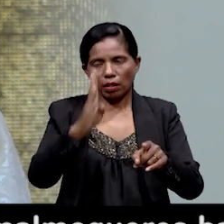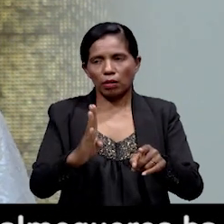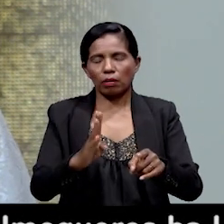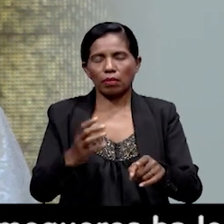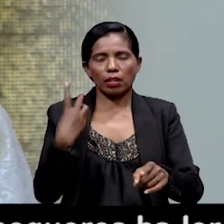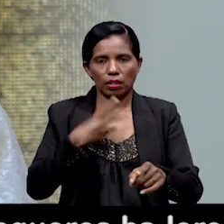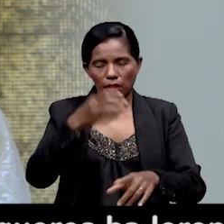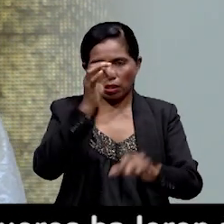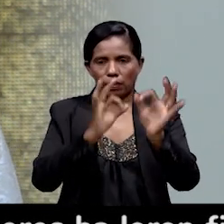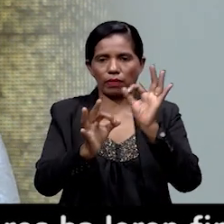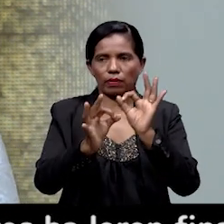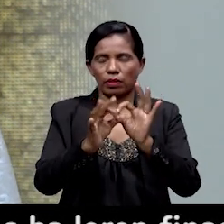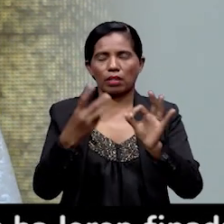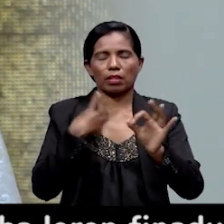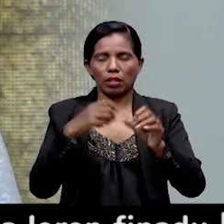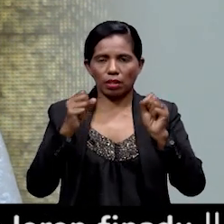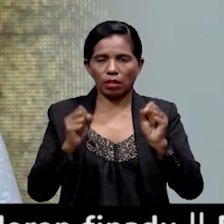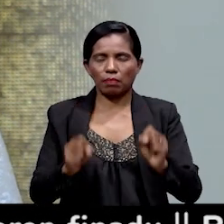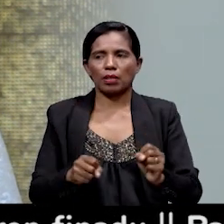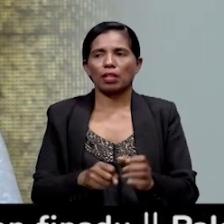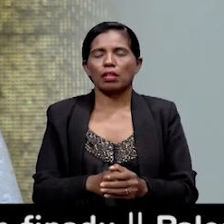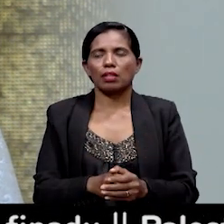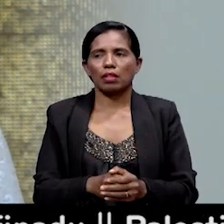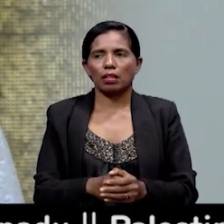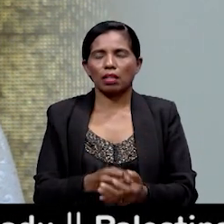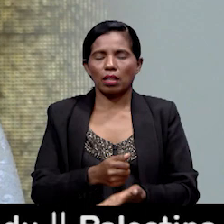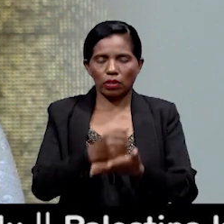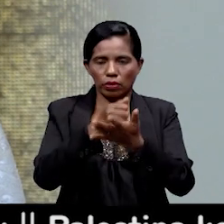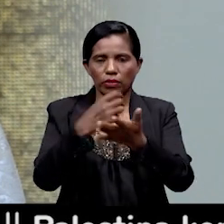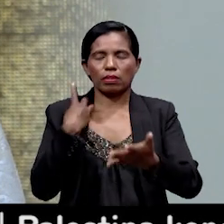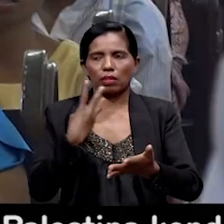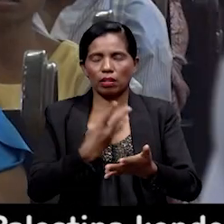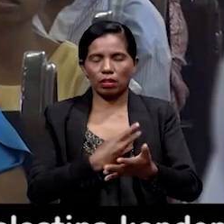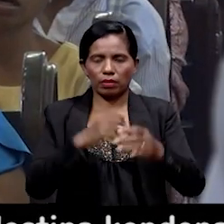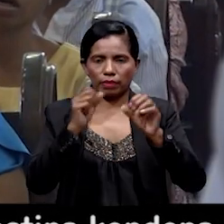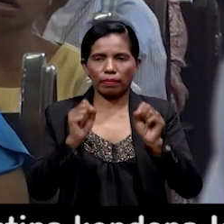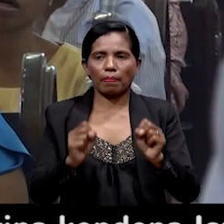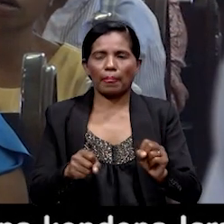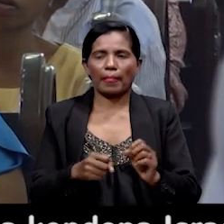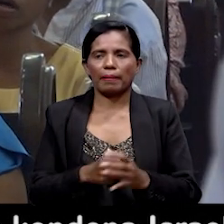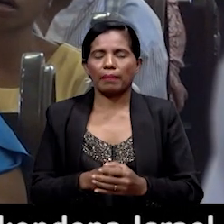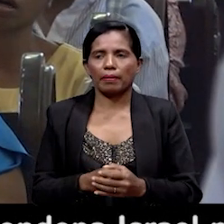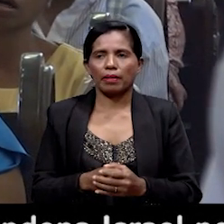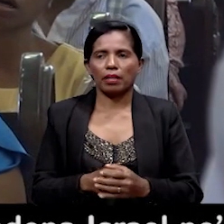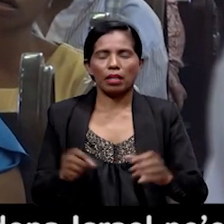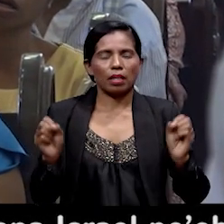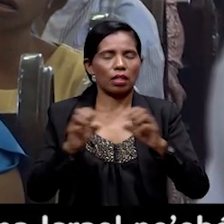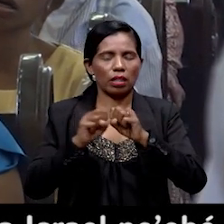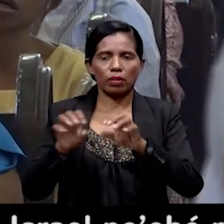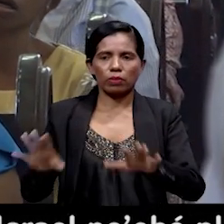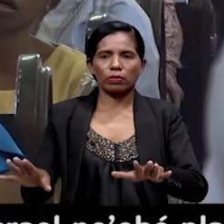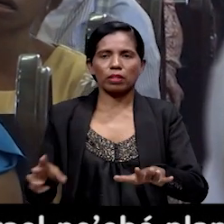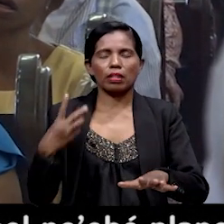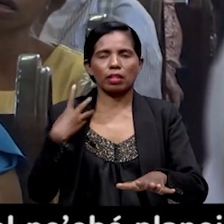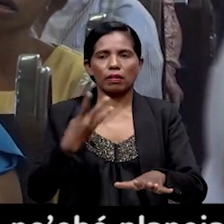Fier Cata, e da Vele Supera, ajuda ainda a Tavele, lá Rússia. Também